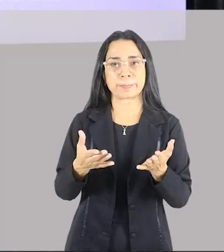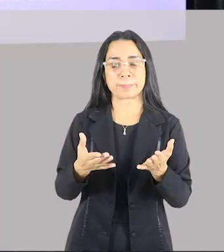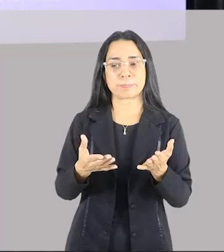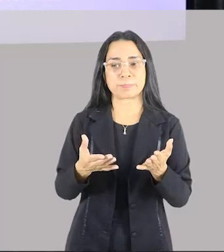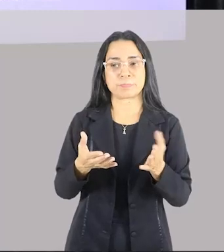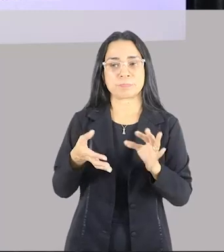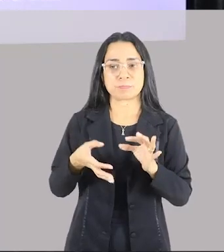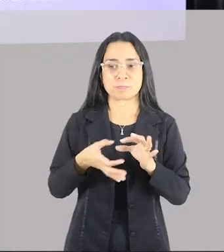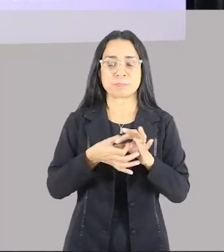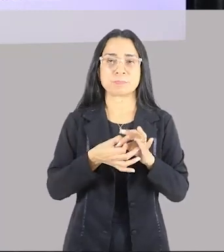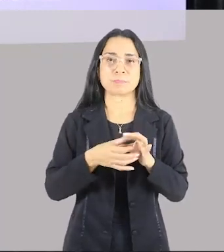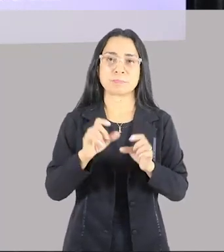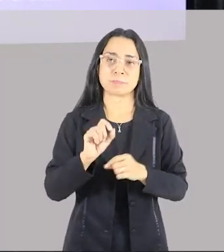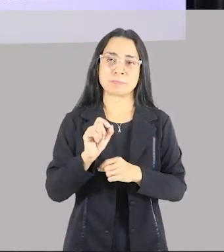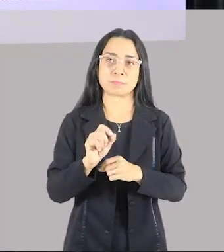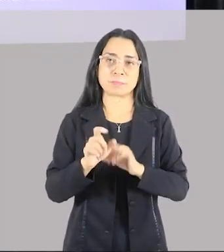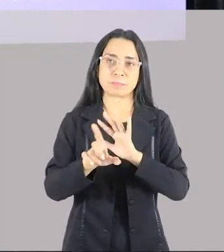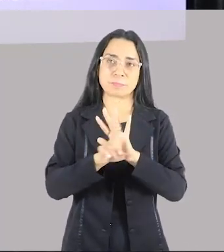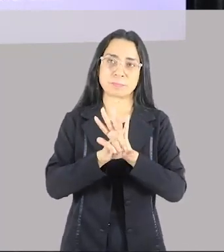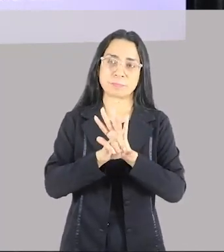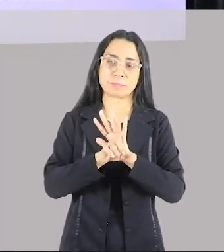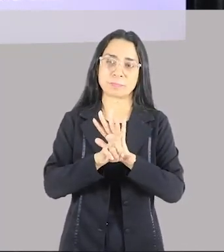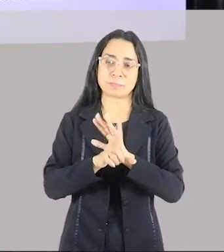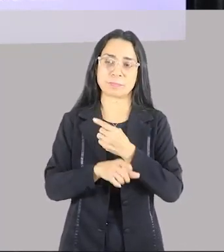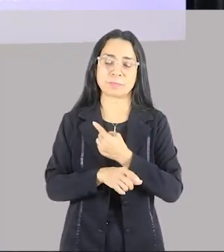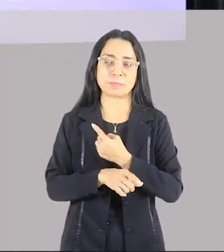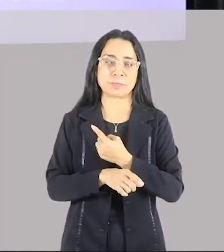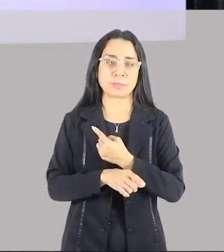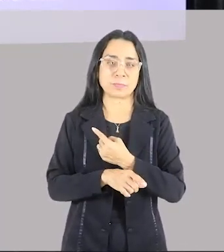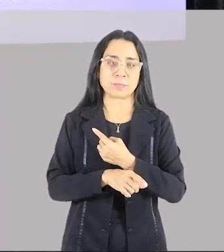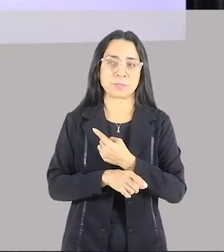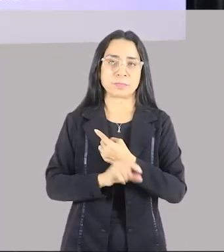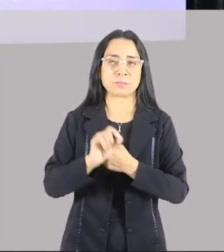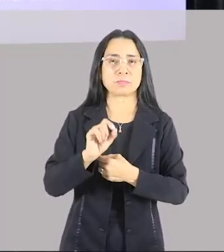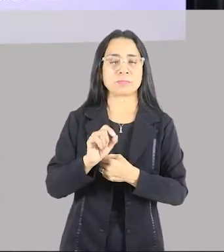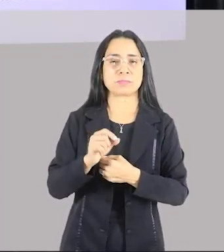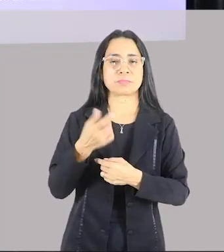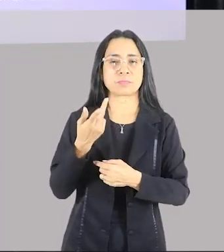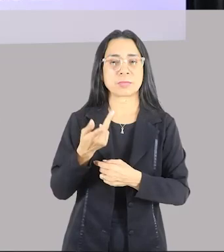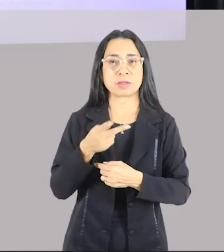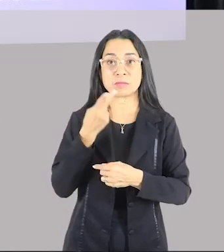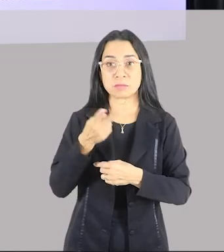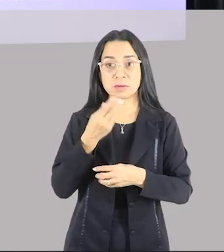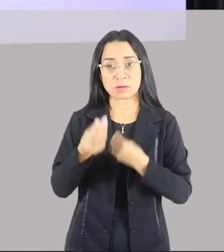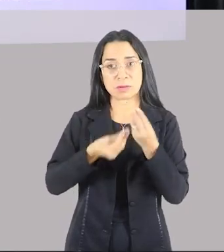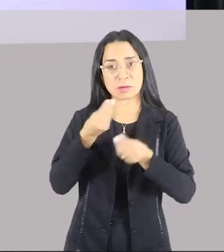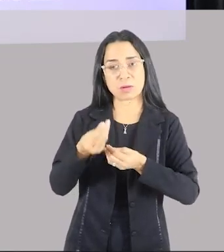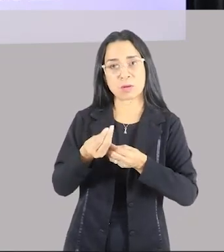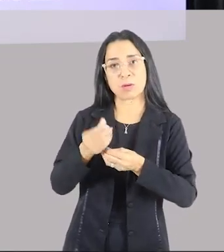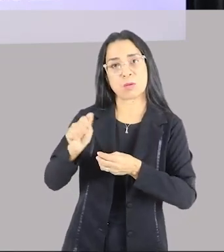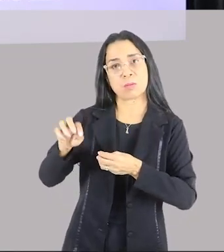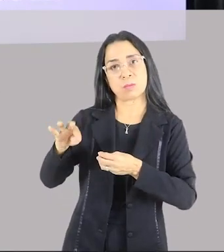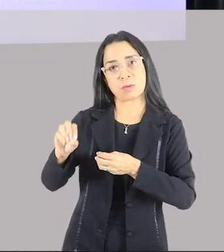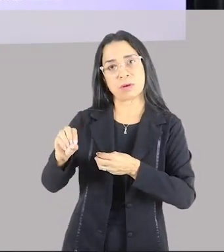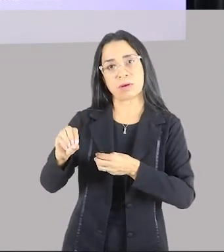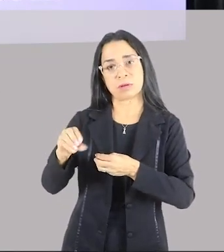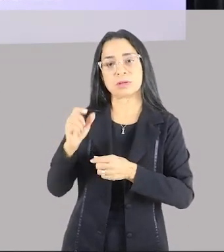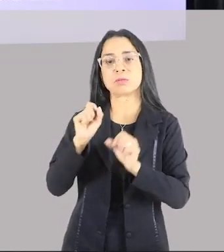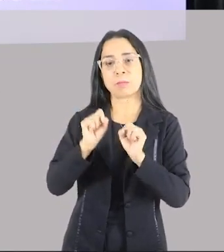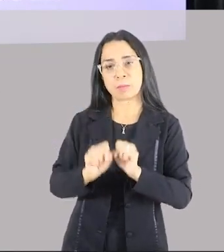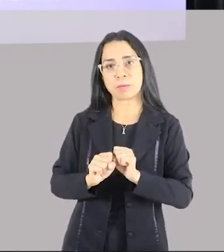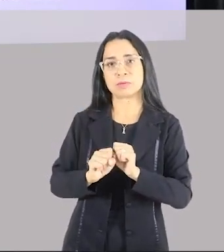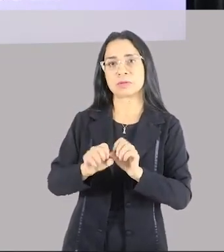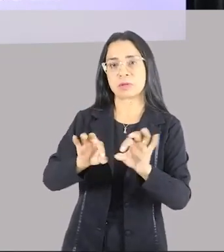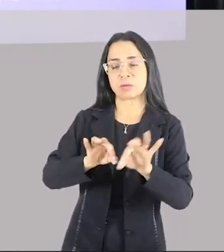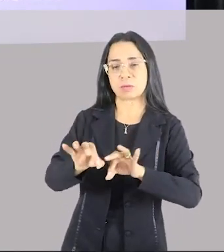é vinculado a quê? A legislação. A legislação diz como esse ato deverá ser editado.